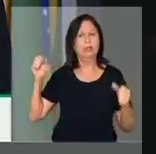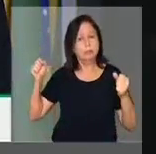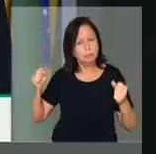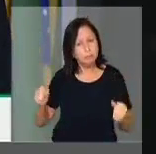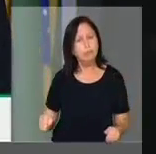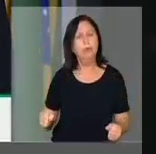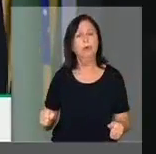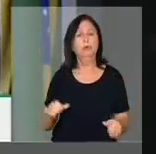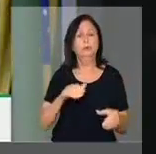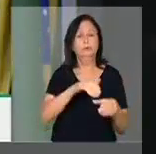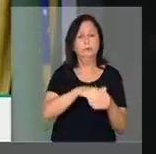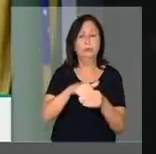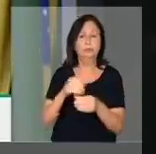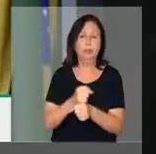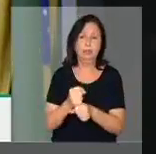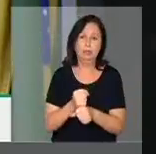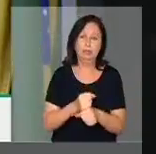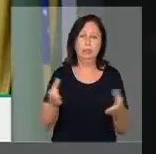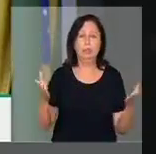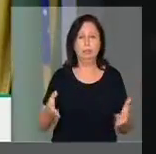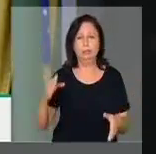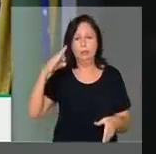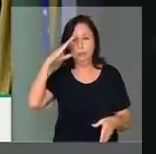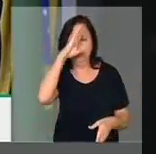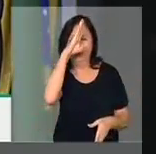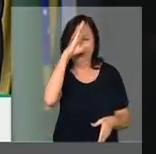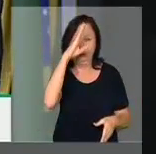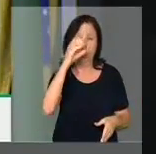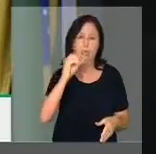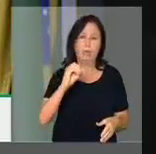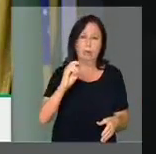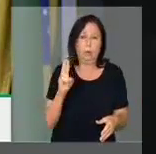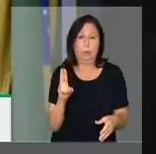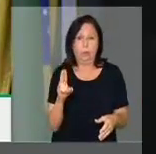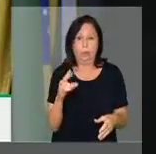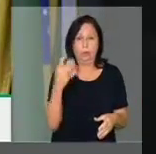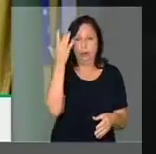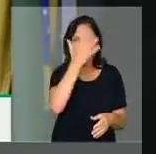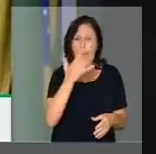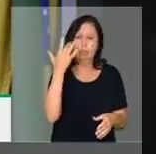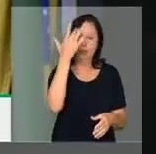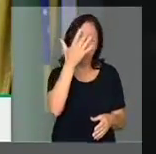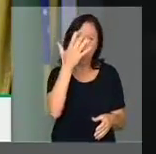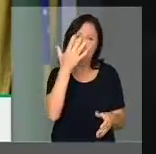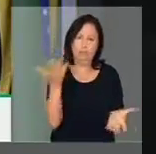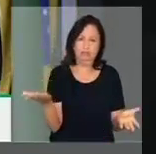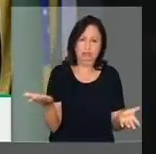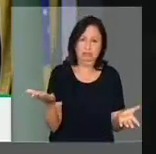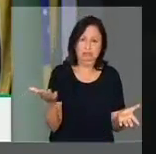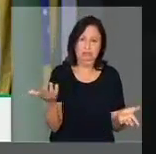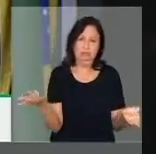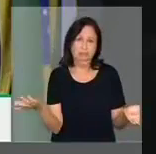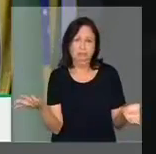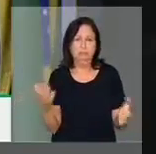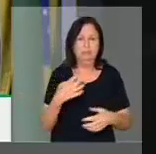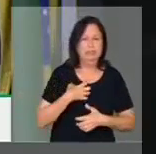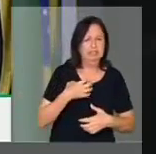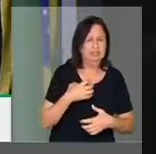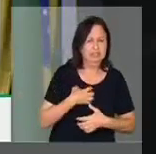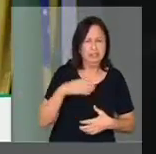ano. E se o Jair Bolsonaro ganhar o Haddad, mas parece que o Jair é que vai ganhar e está tudo encaminhado para